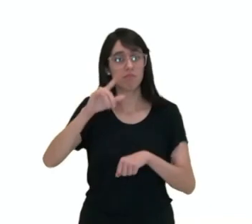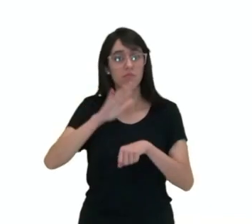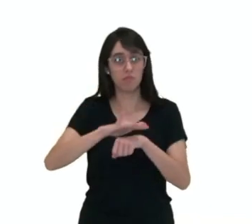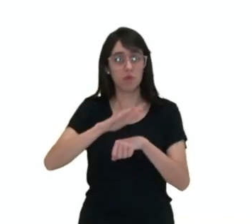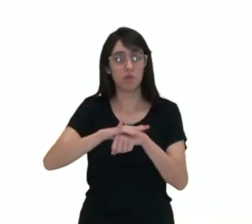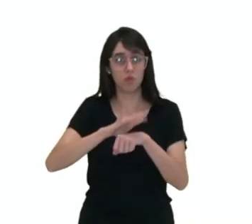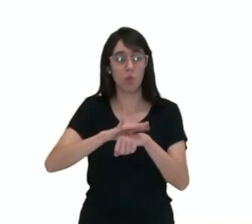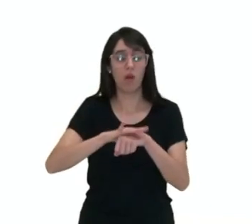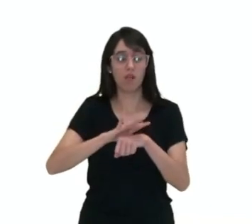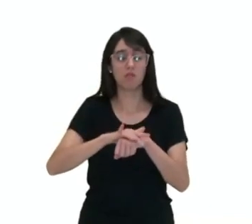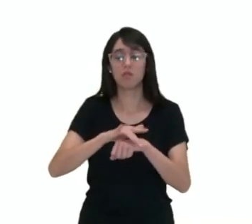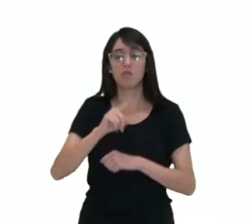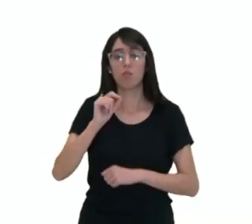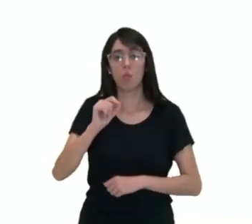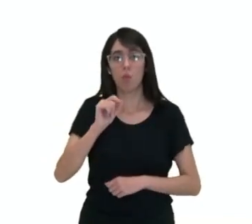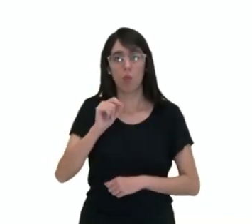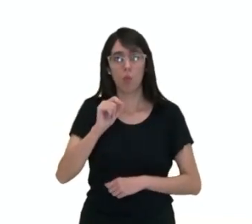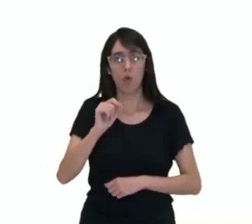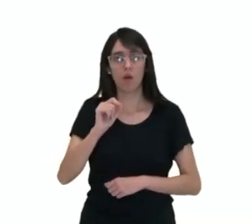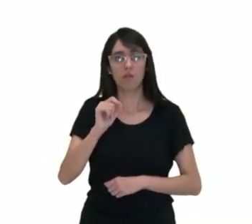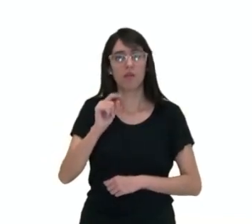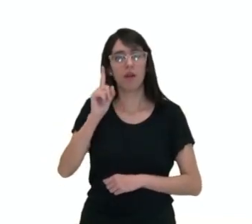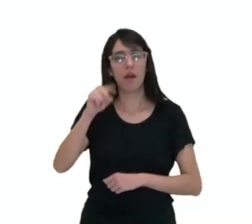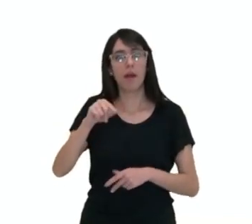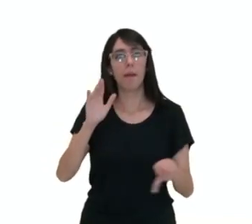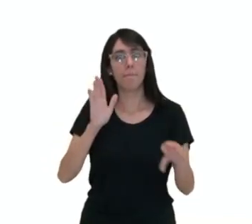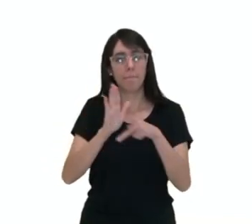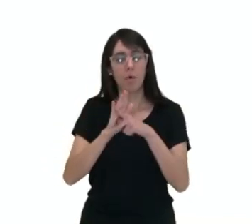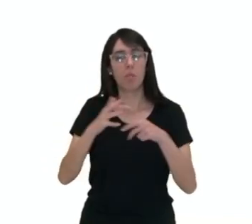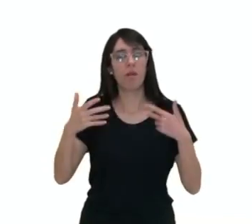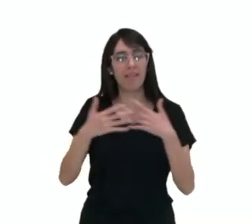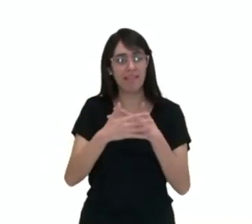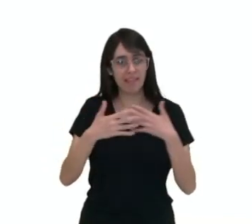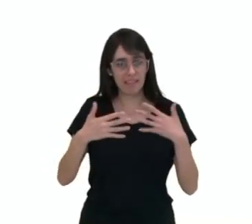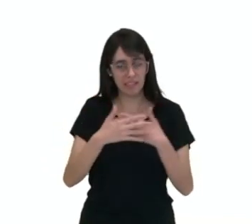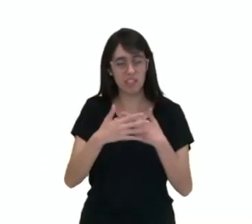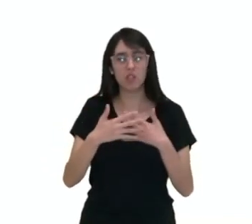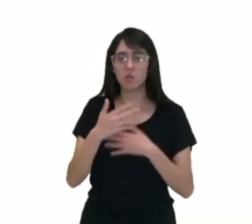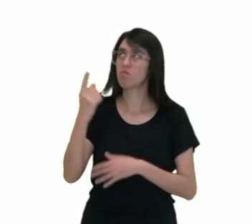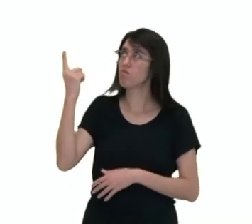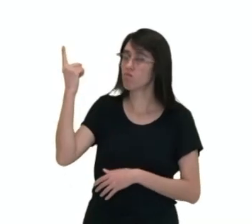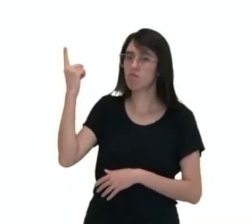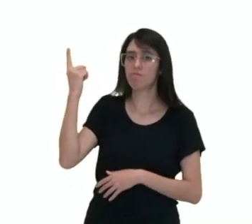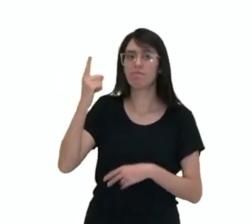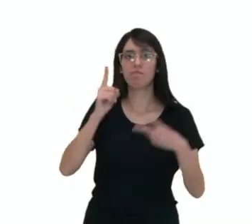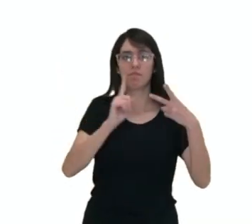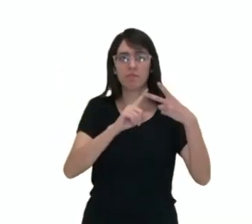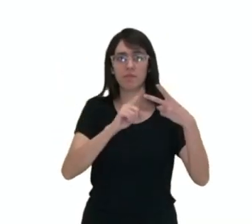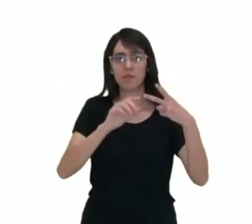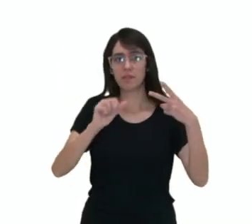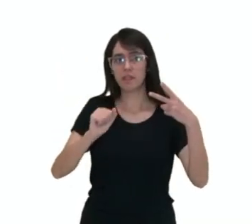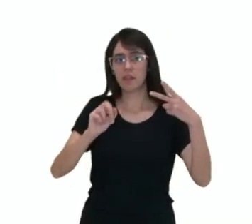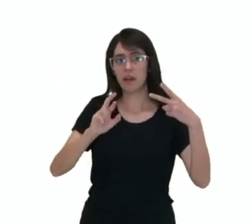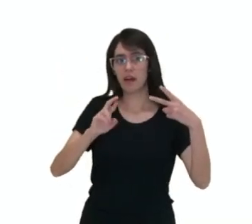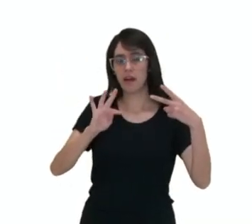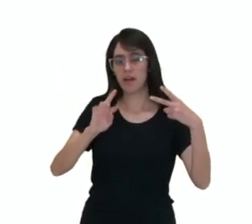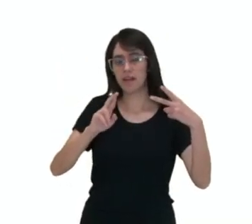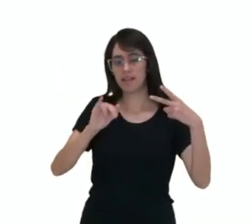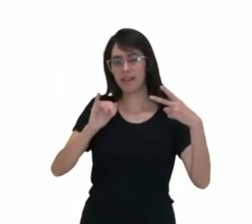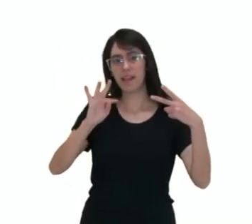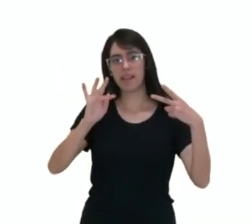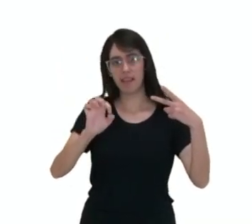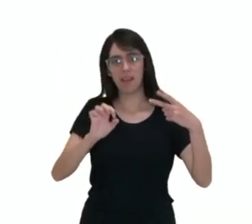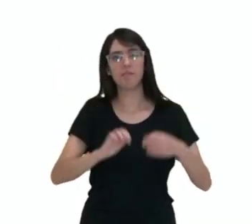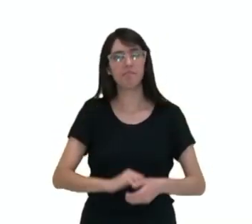né, que ataca lá o tecido conjuntivo. Artrite reumatoide, olha, observe na imagem aqui, ó.